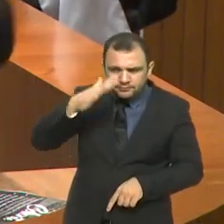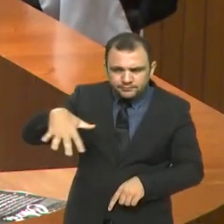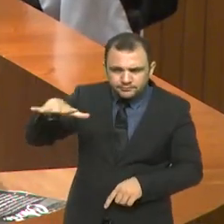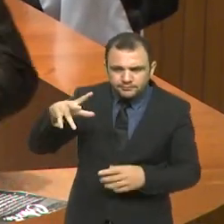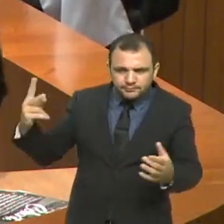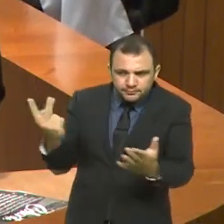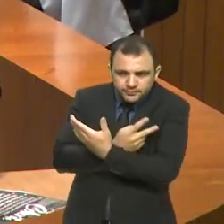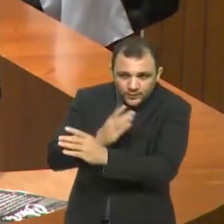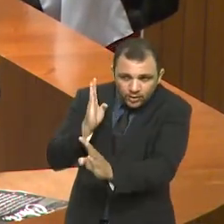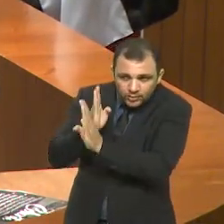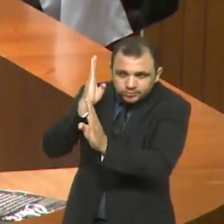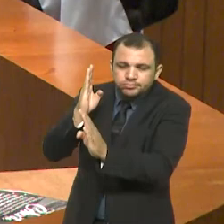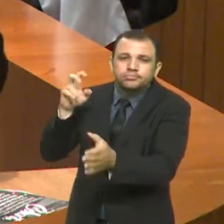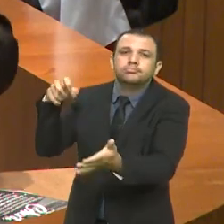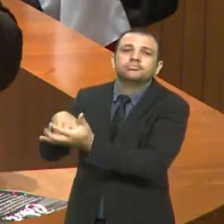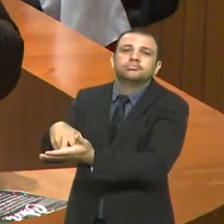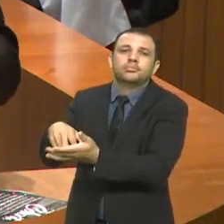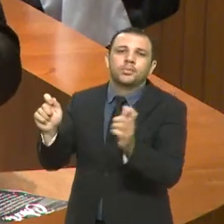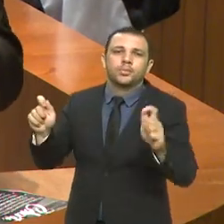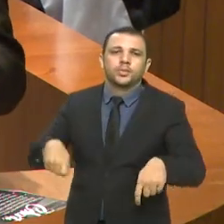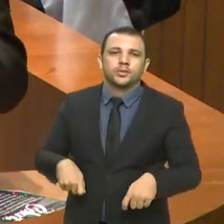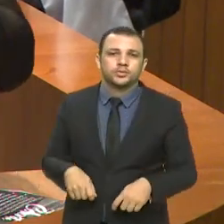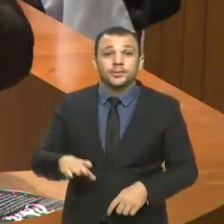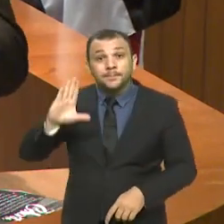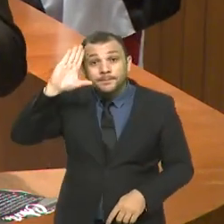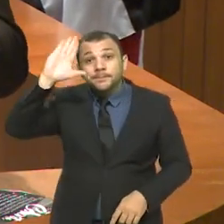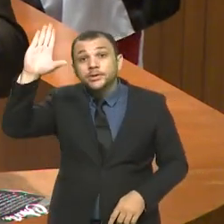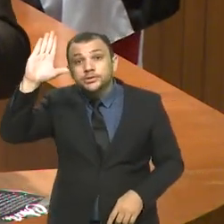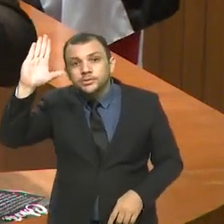punidos. E o mais importante,